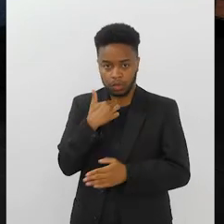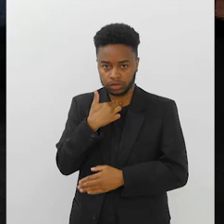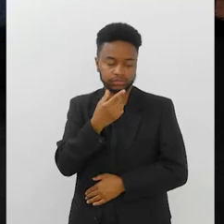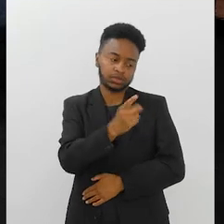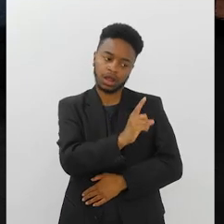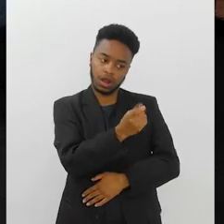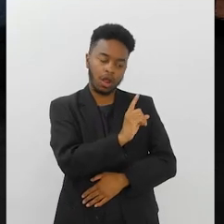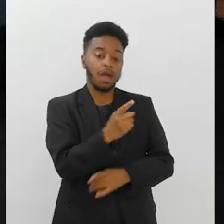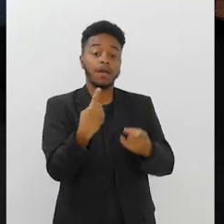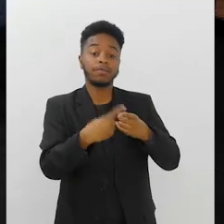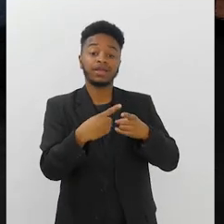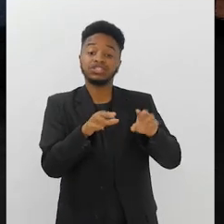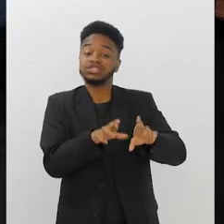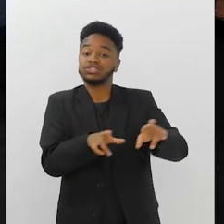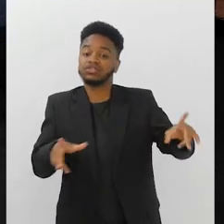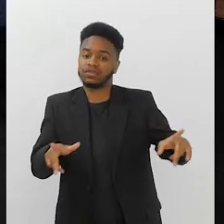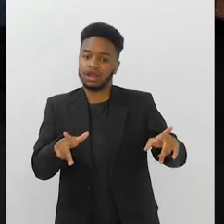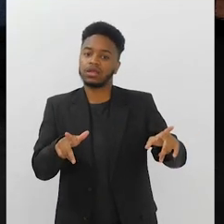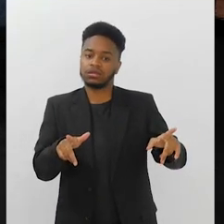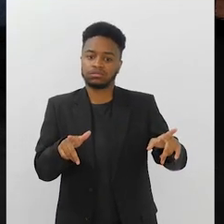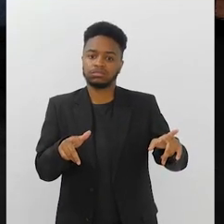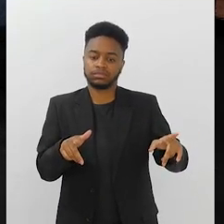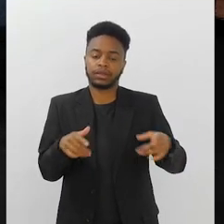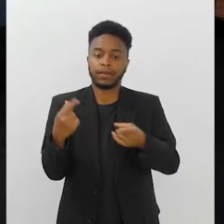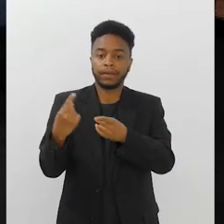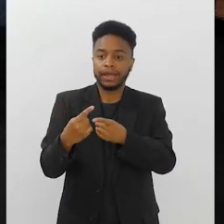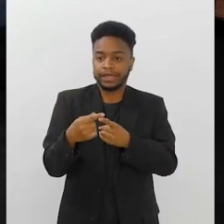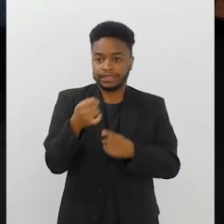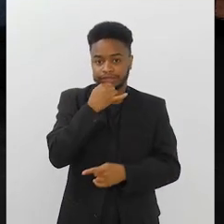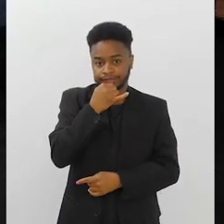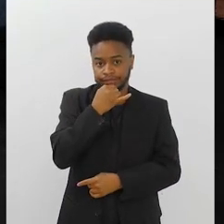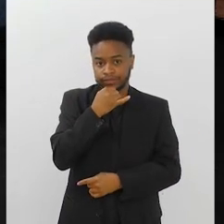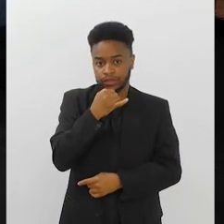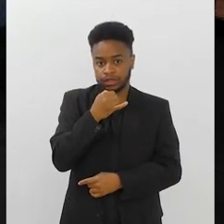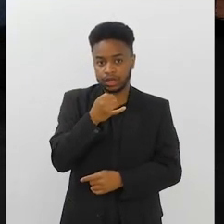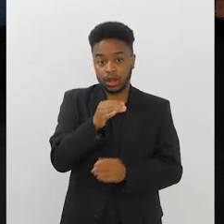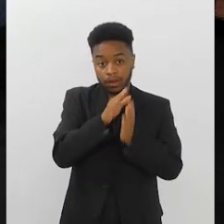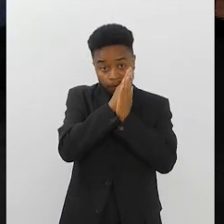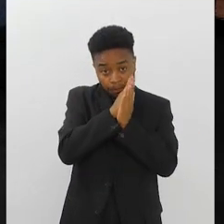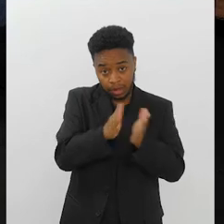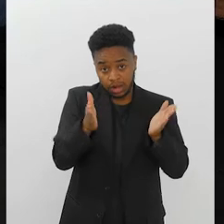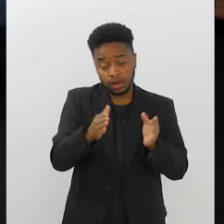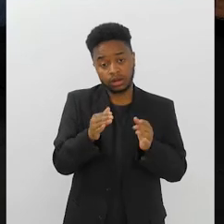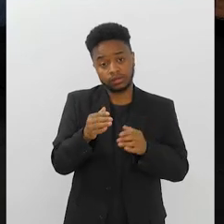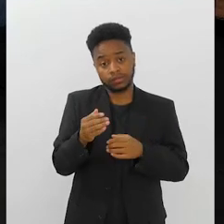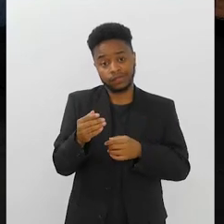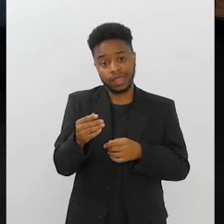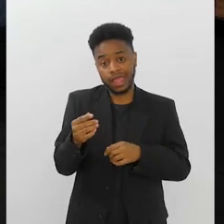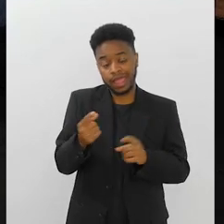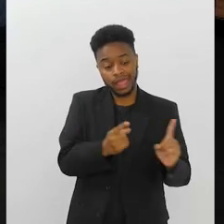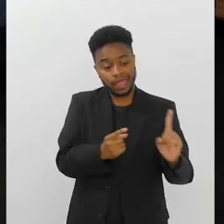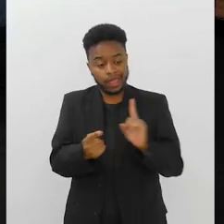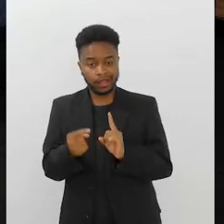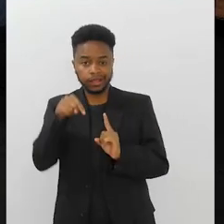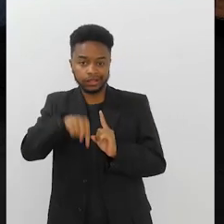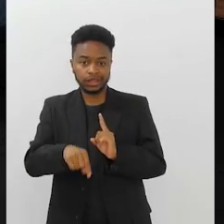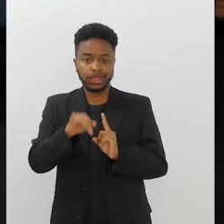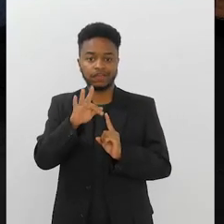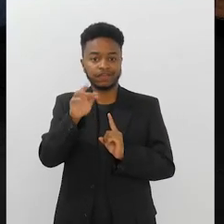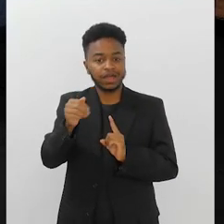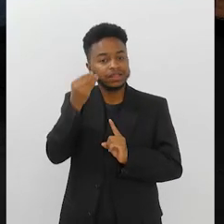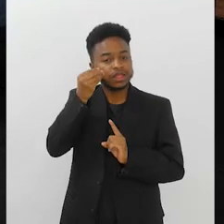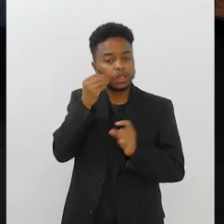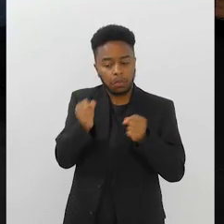balor chá isso também é uma coisa muito e pontual porque muitos balor chás estão vindo pra ifá para ganharem mais